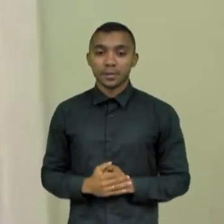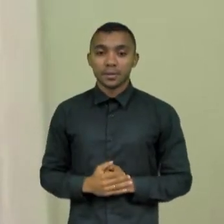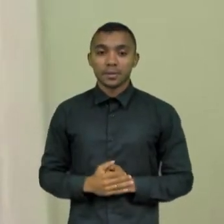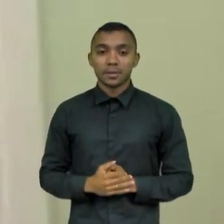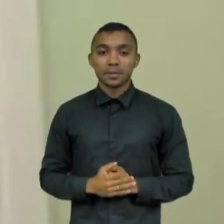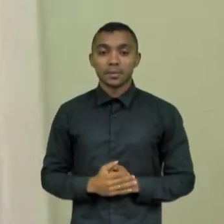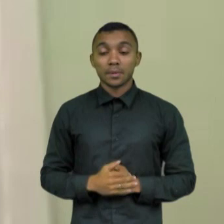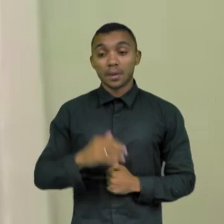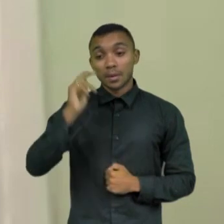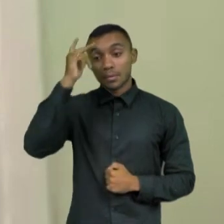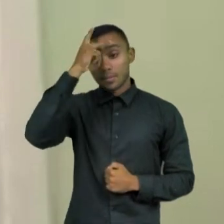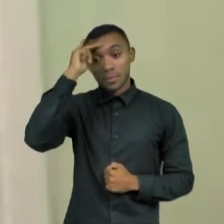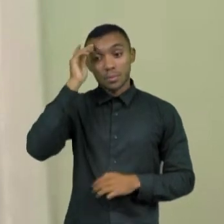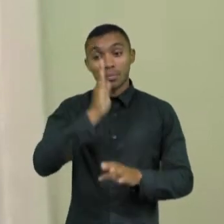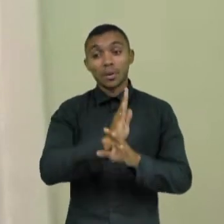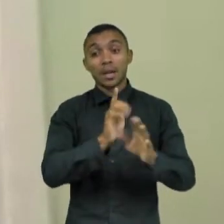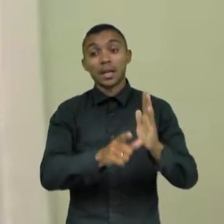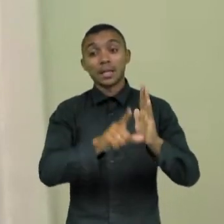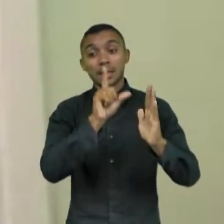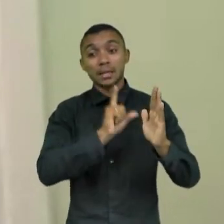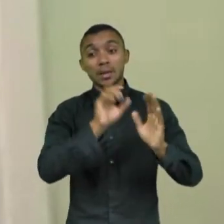as pessoas planejarem